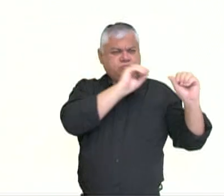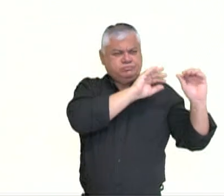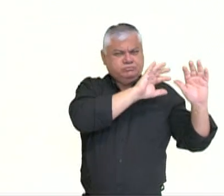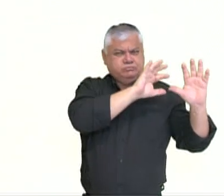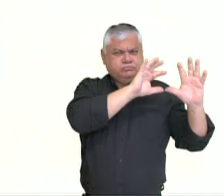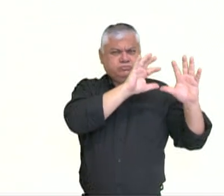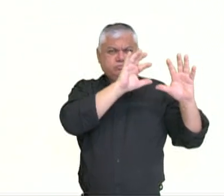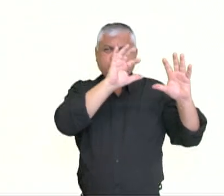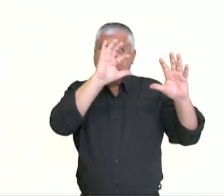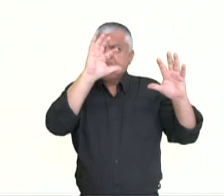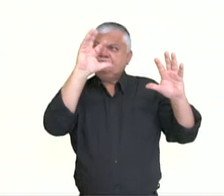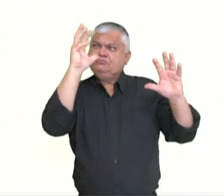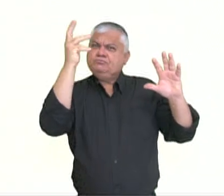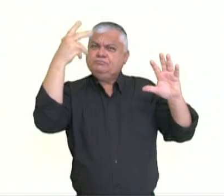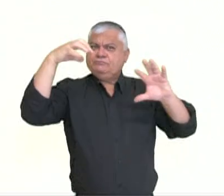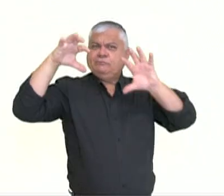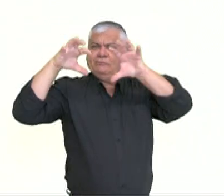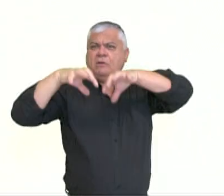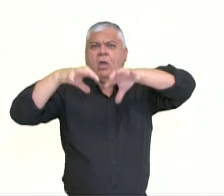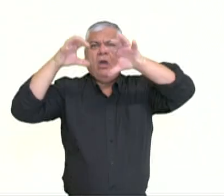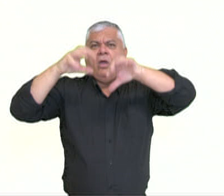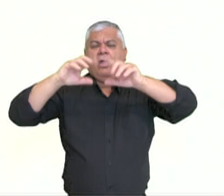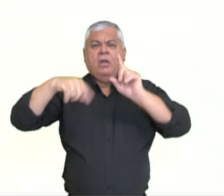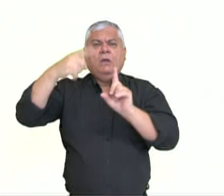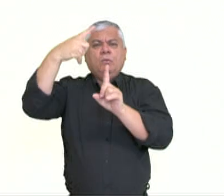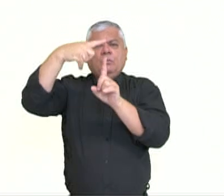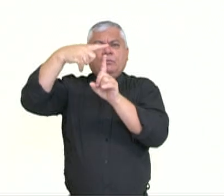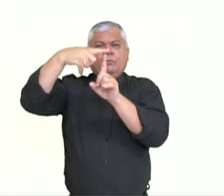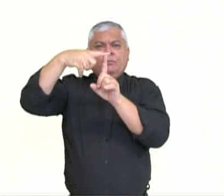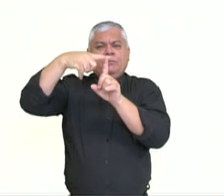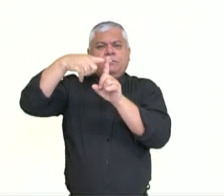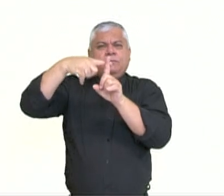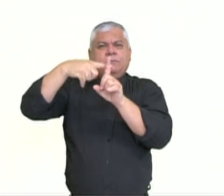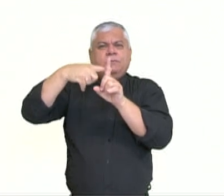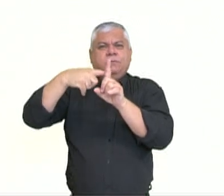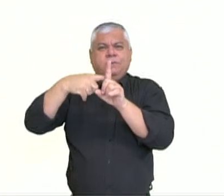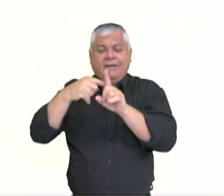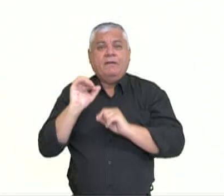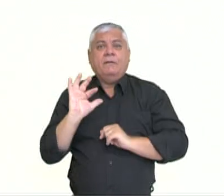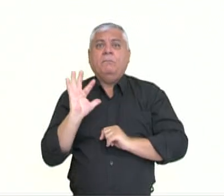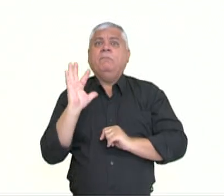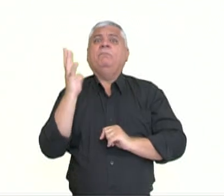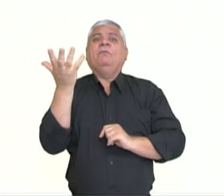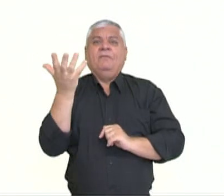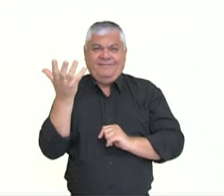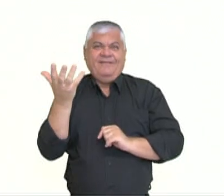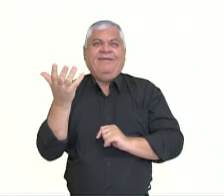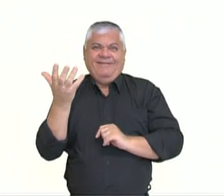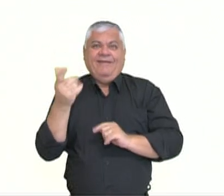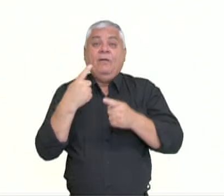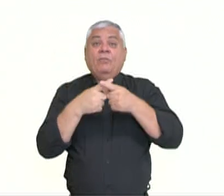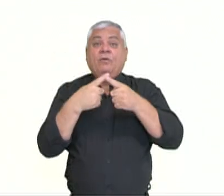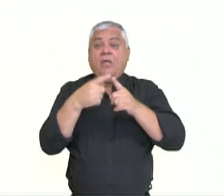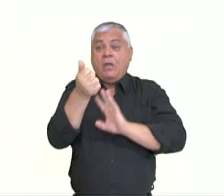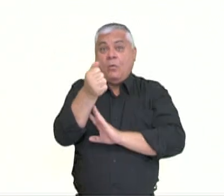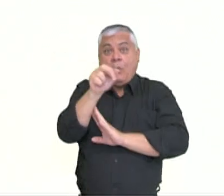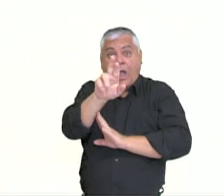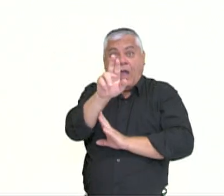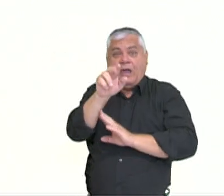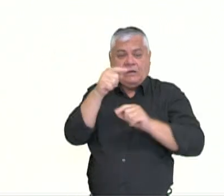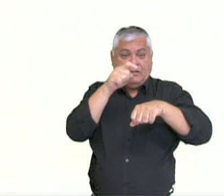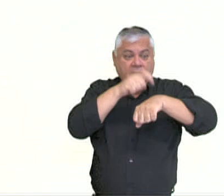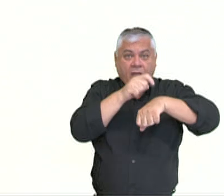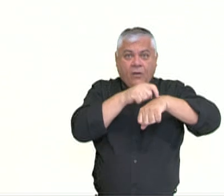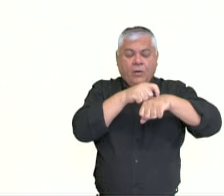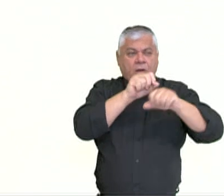chuvoso, além de diminuir a temperatura. O que eu tive aqui? Uma mudança dessa condição da atmosfera naquele